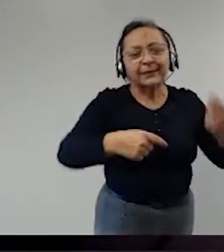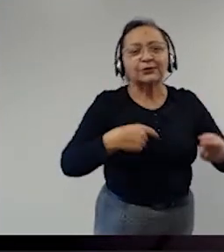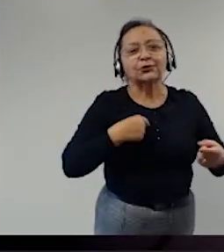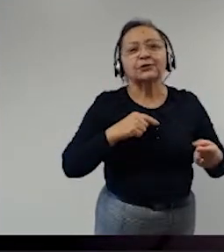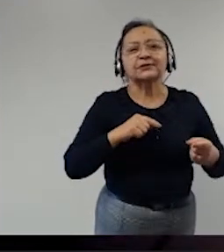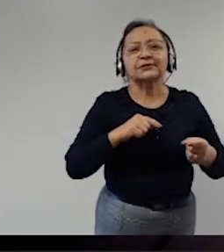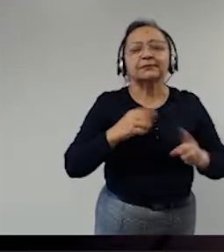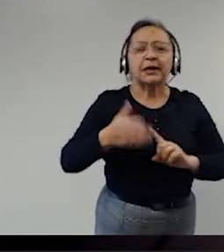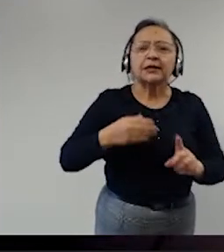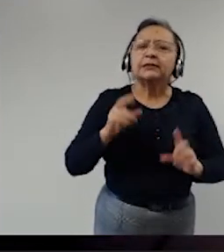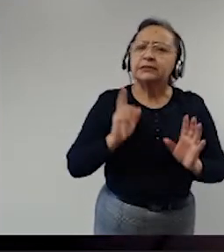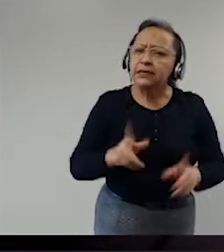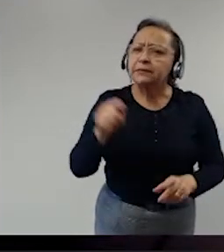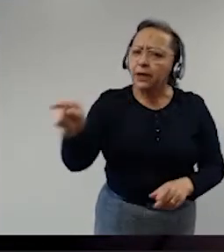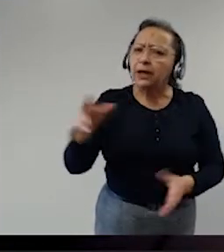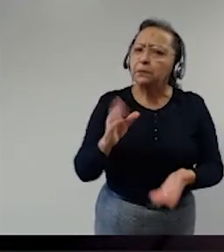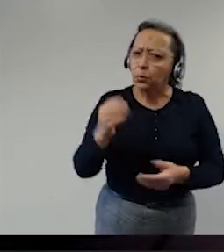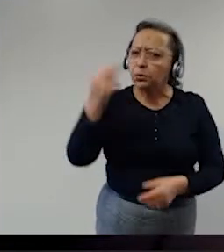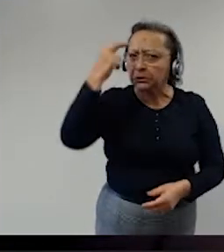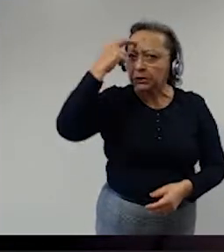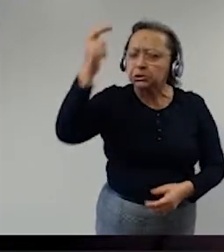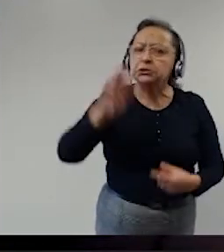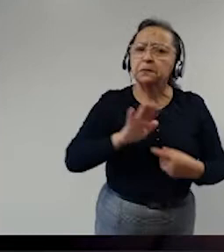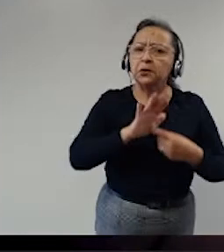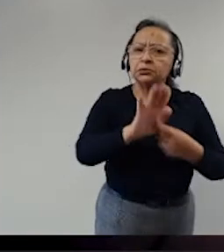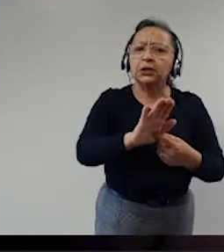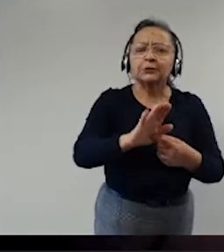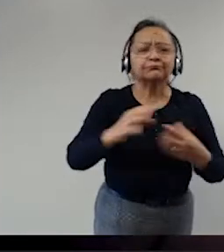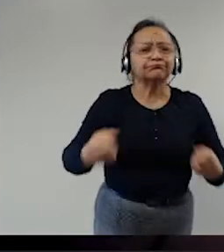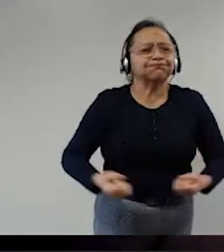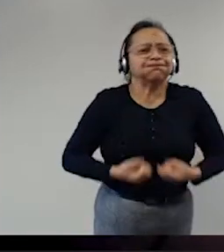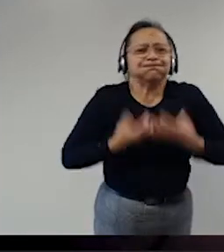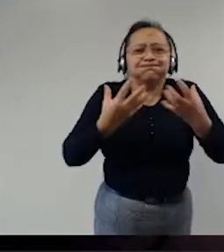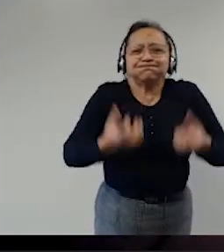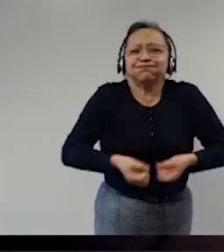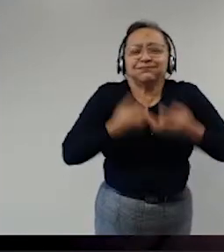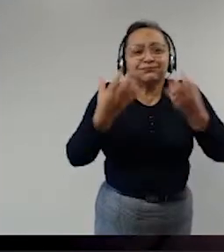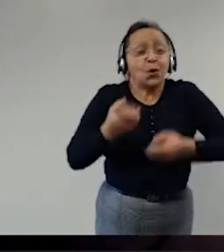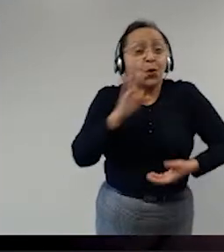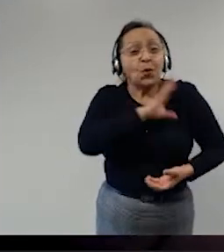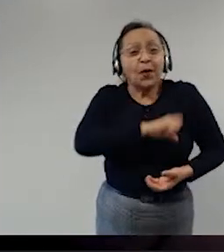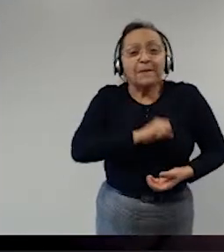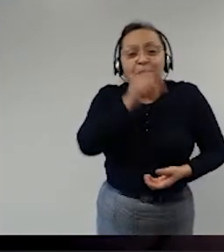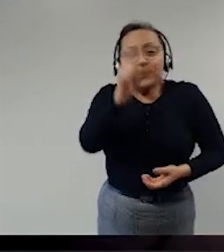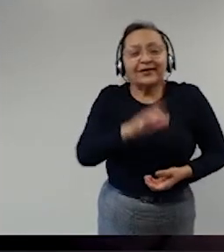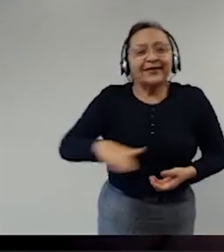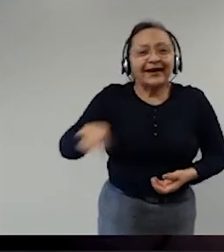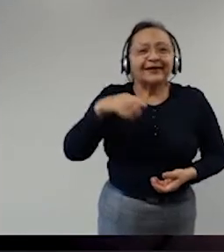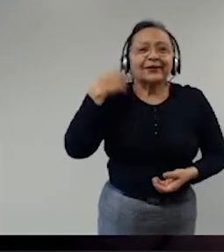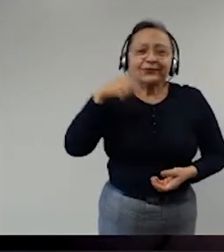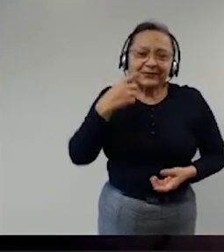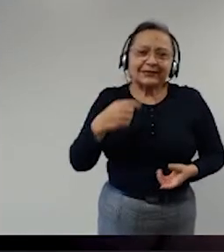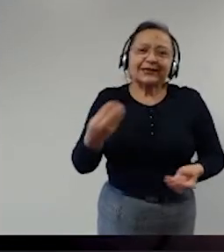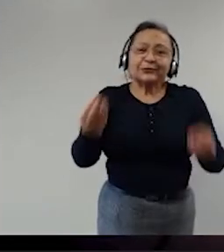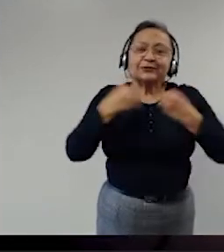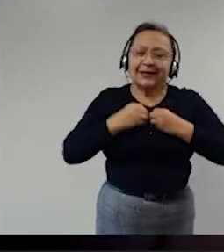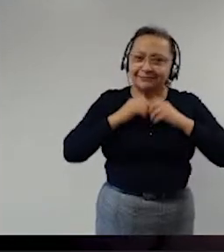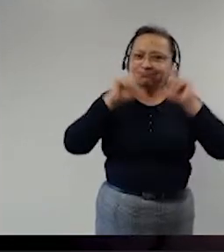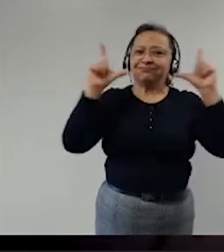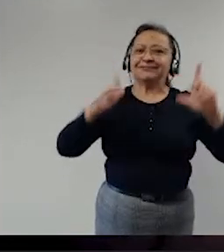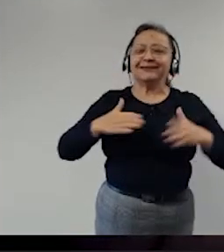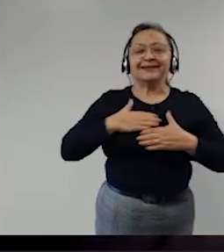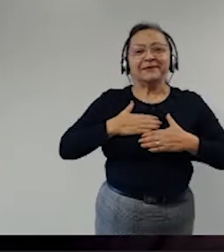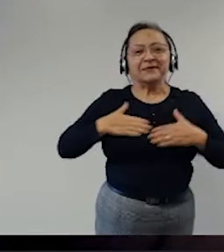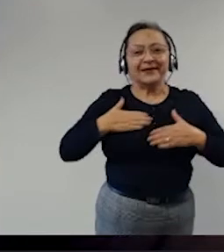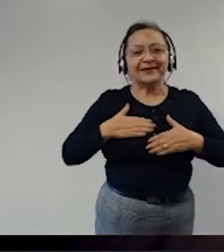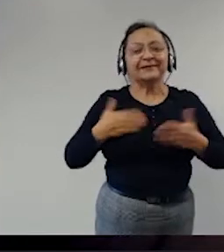muito inteligente, demonstrando, transbordando o seu amor pela advocacia, que nos é contagiante. Muito obrigado.